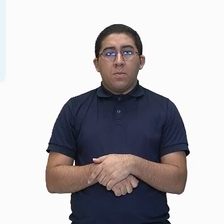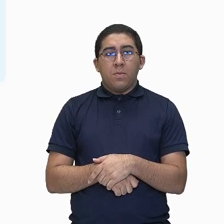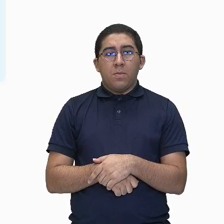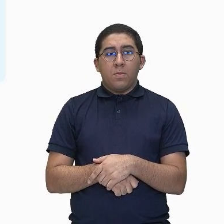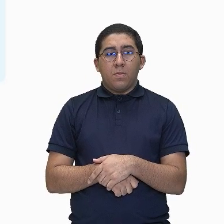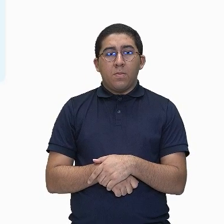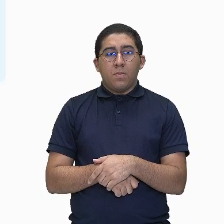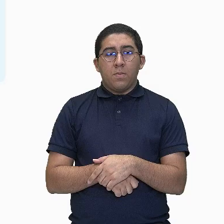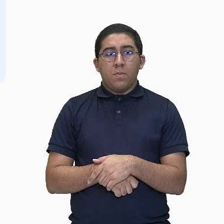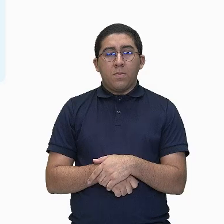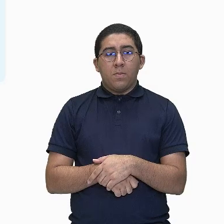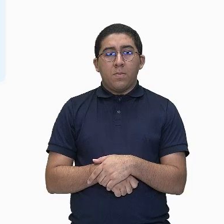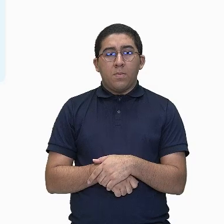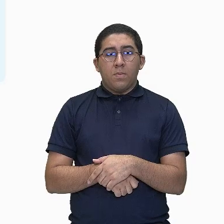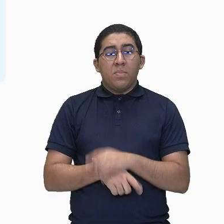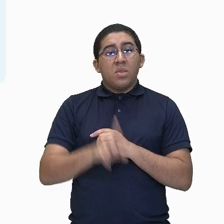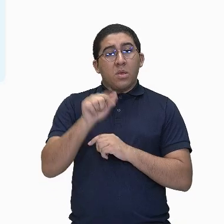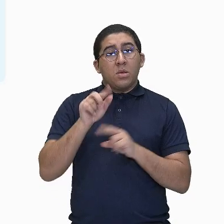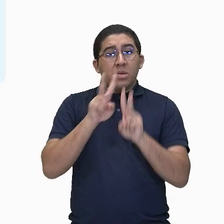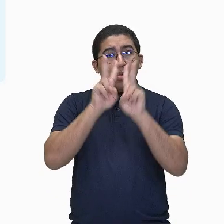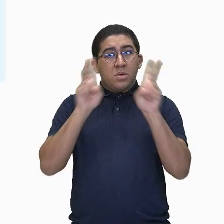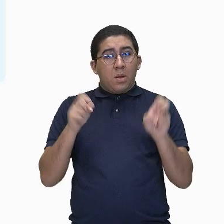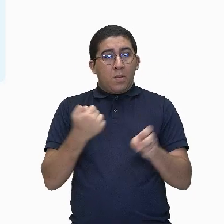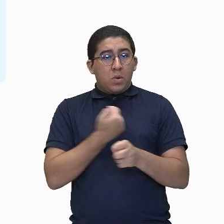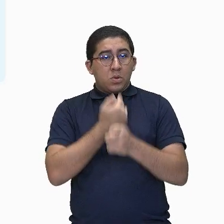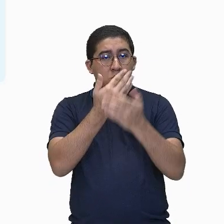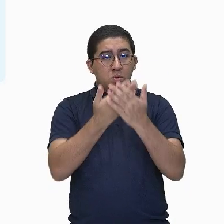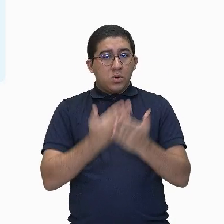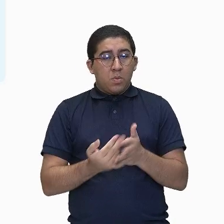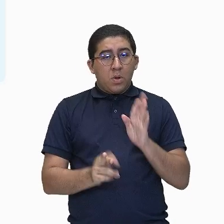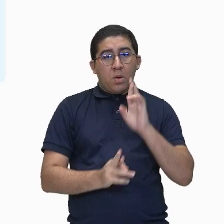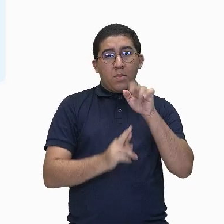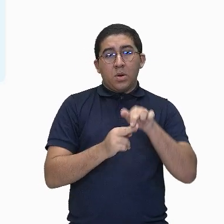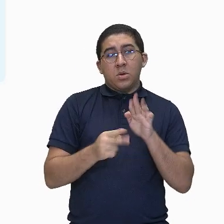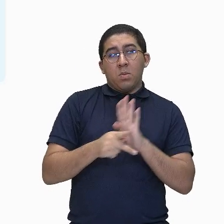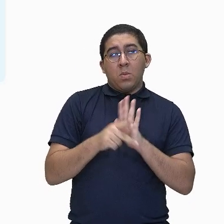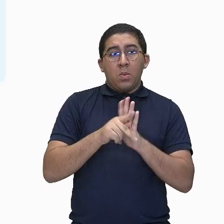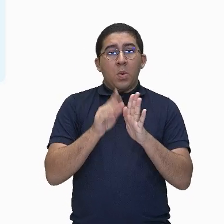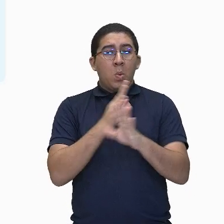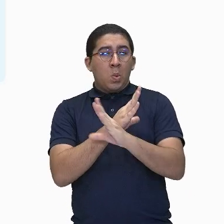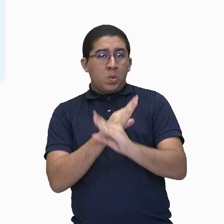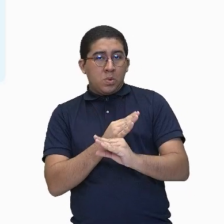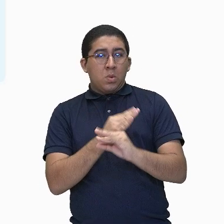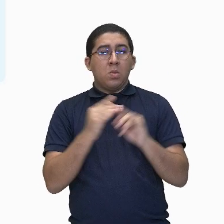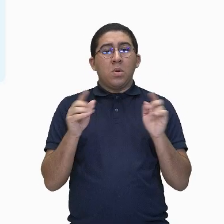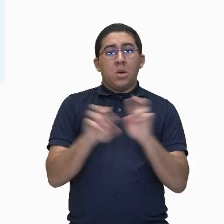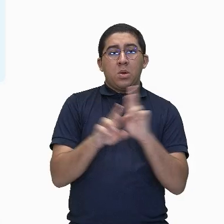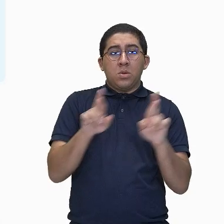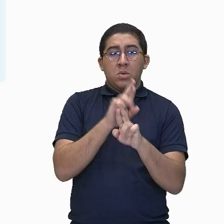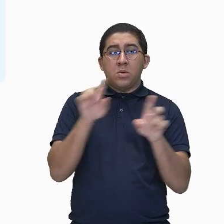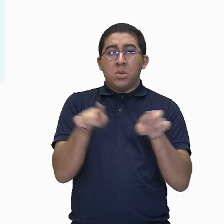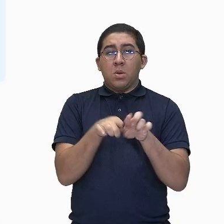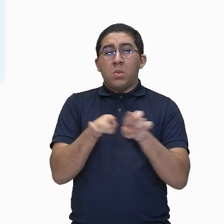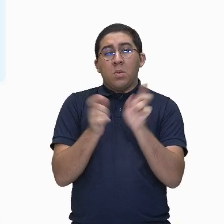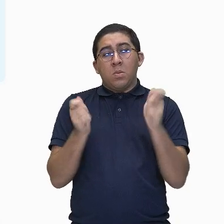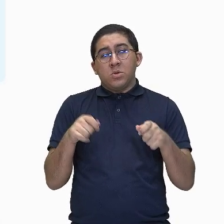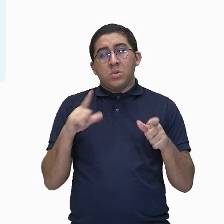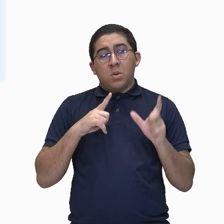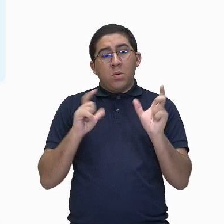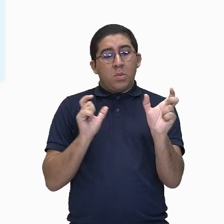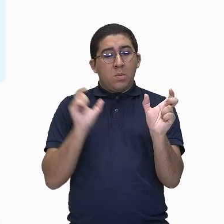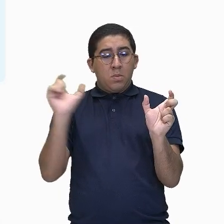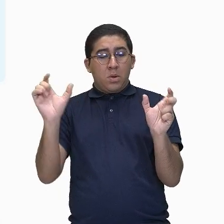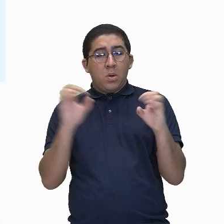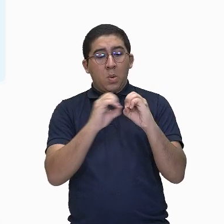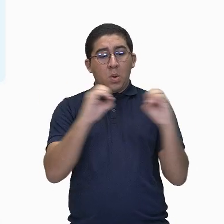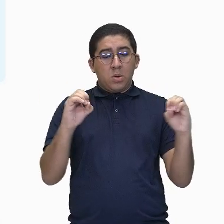esse assunto que nós acabamos de estudar, sobre as conjunções coordenativas, que elas conectam, né, uma